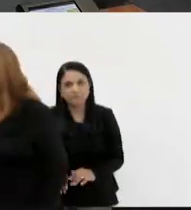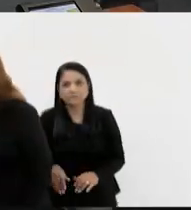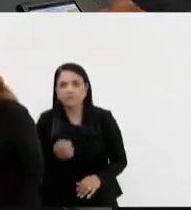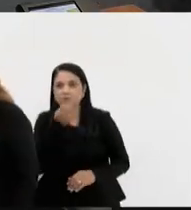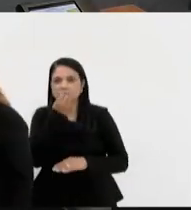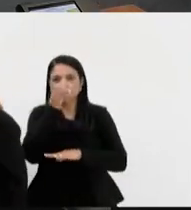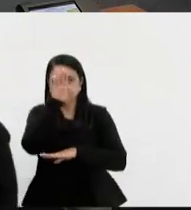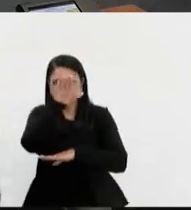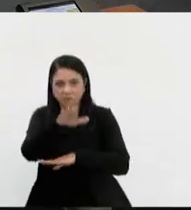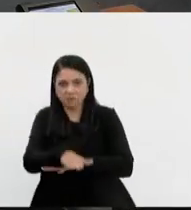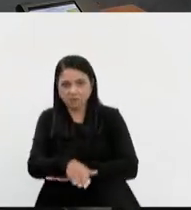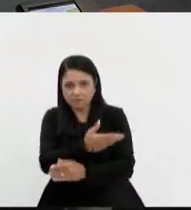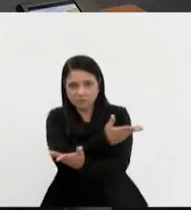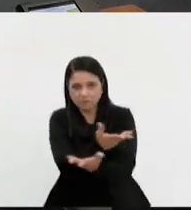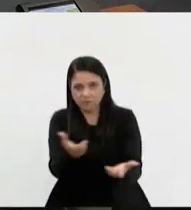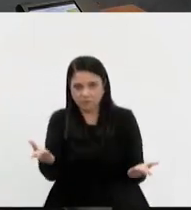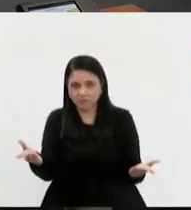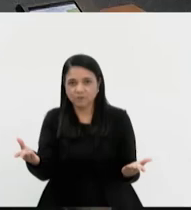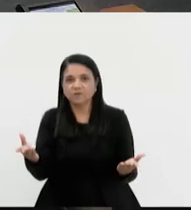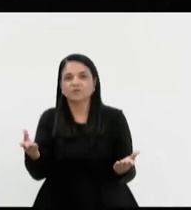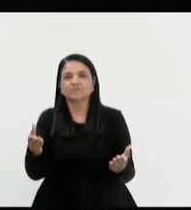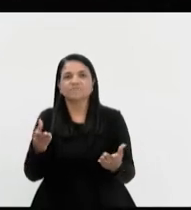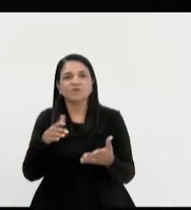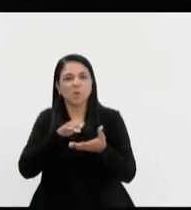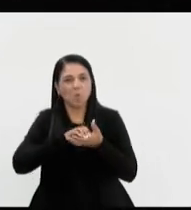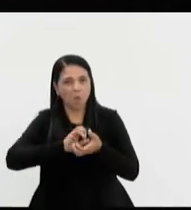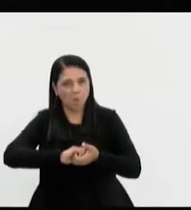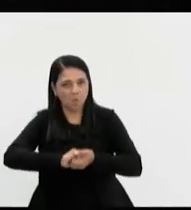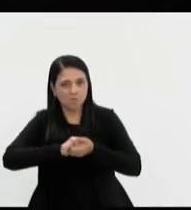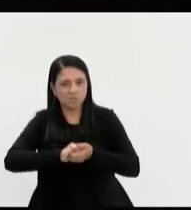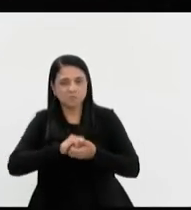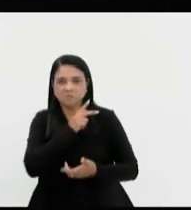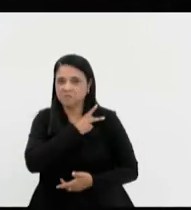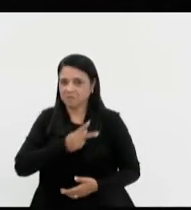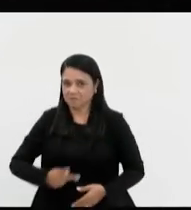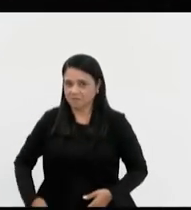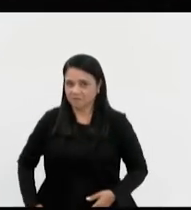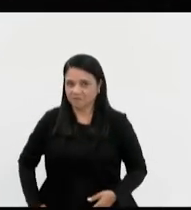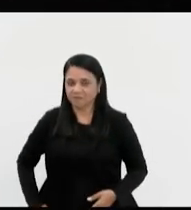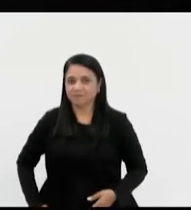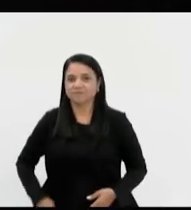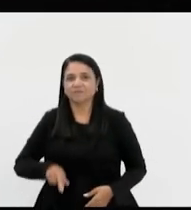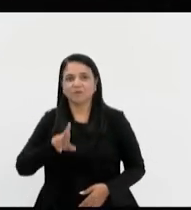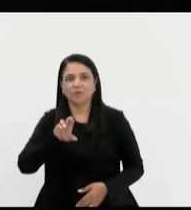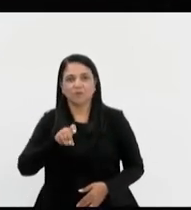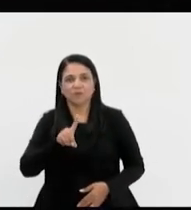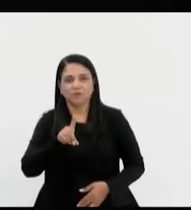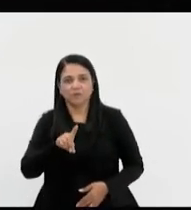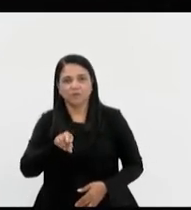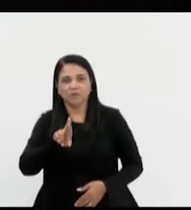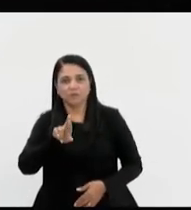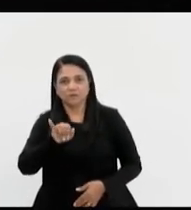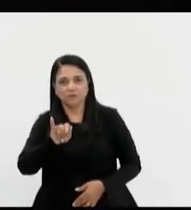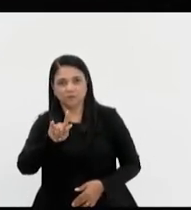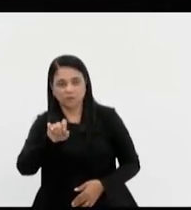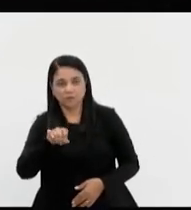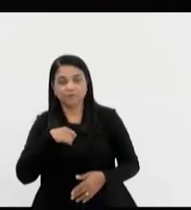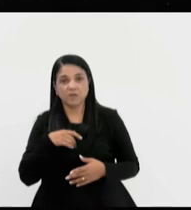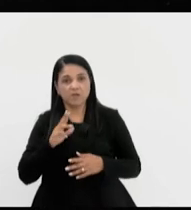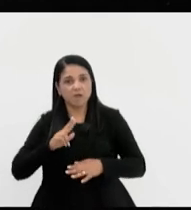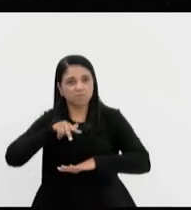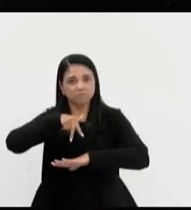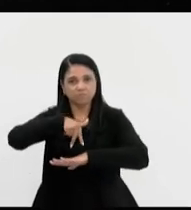Boa tarde a todas e todos. Cumprimentar o nosso presidente e me assumir essa